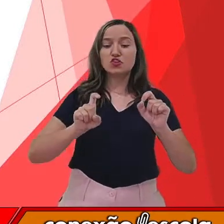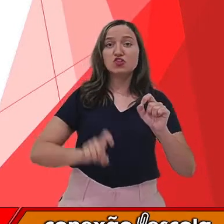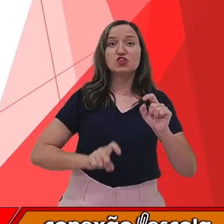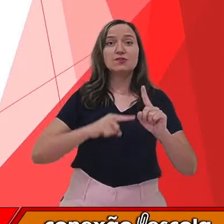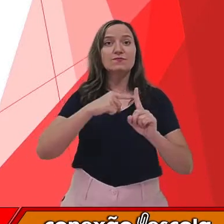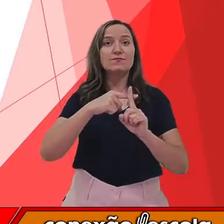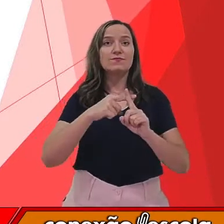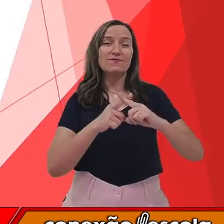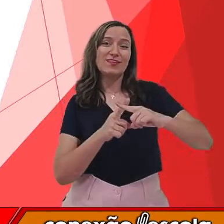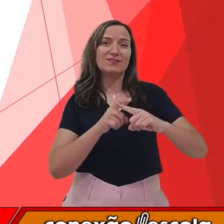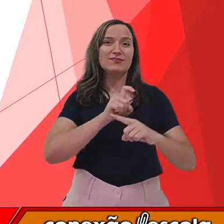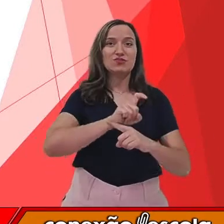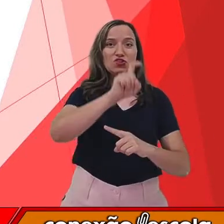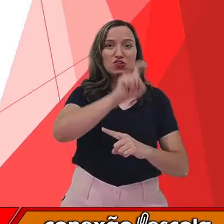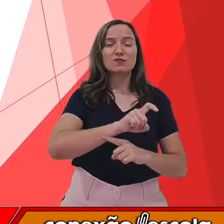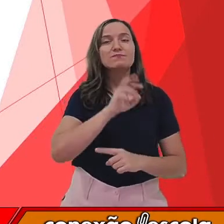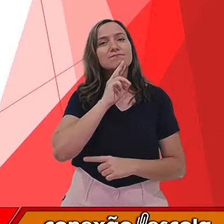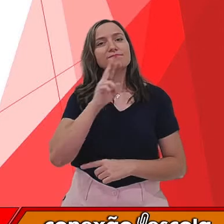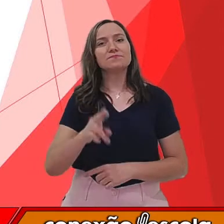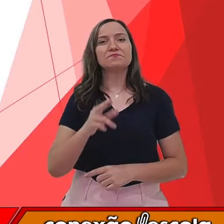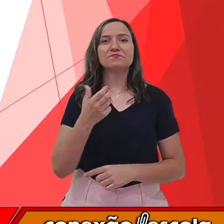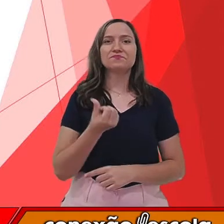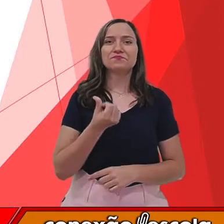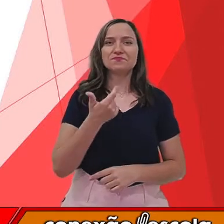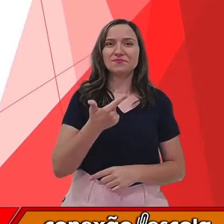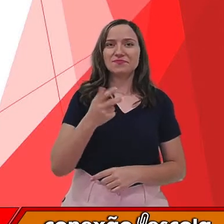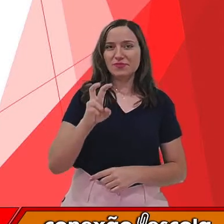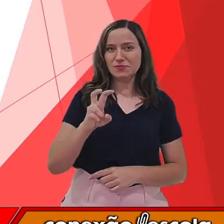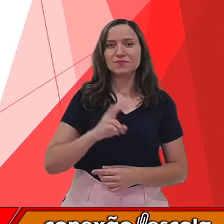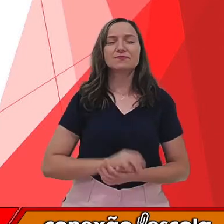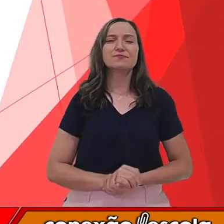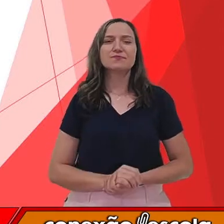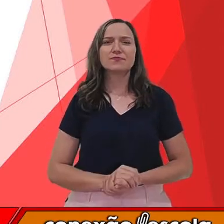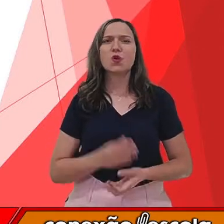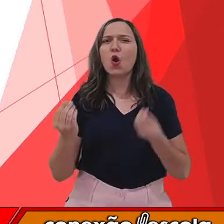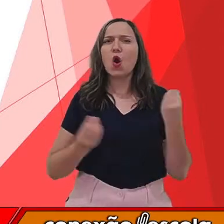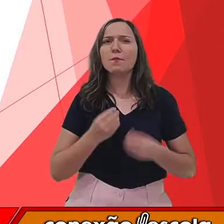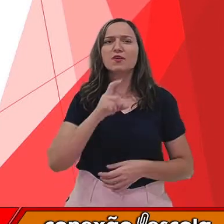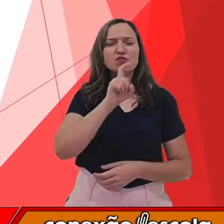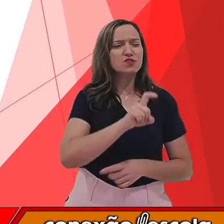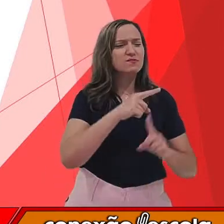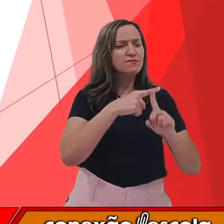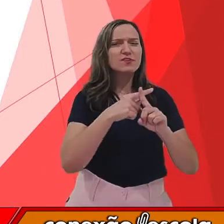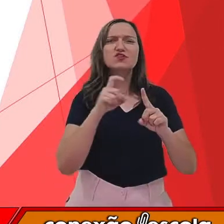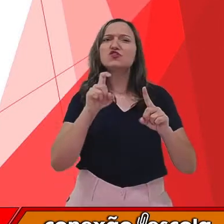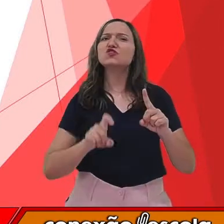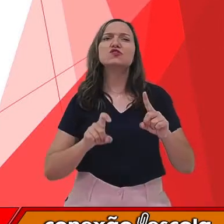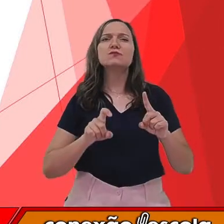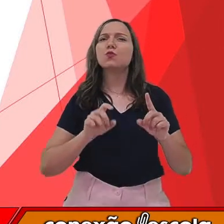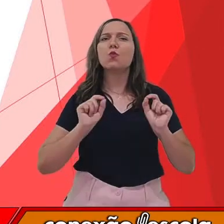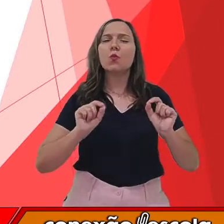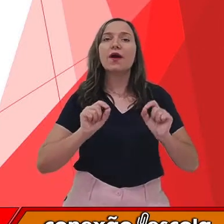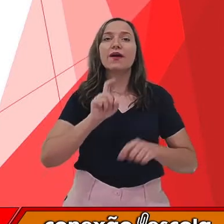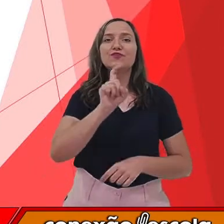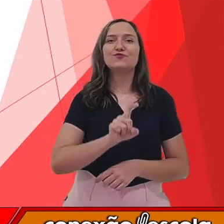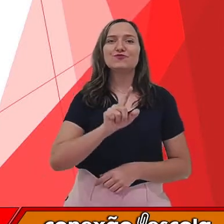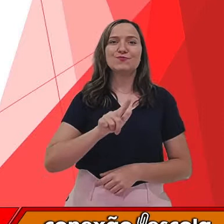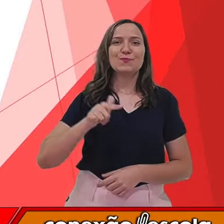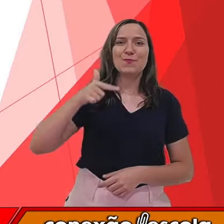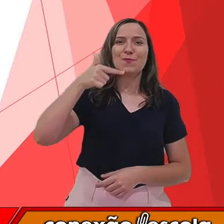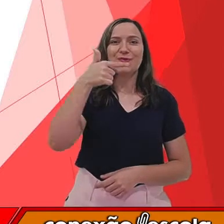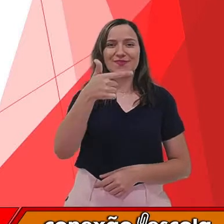a = 625 melhorando X é x ao quadrado